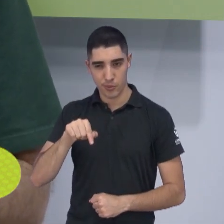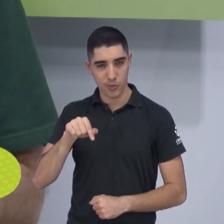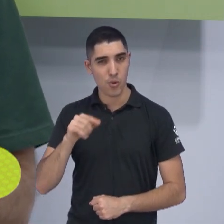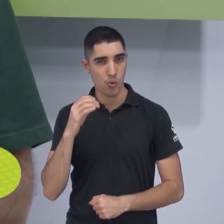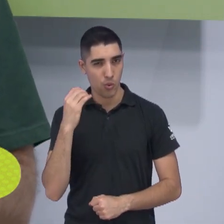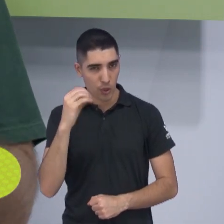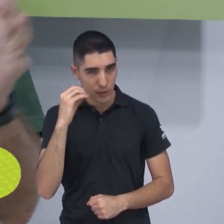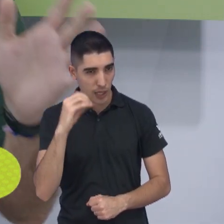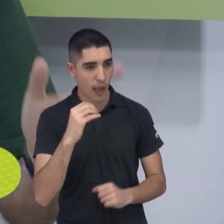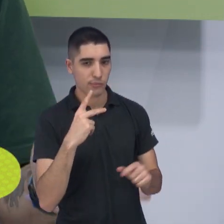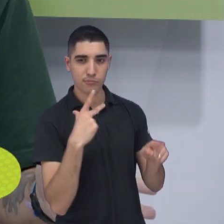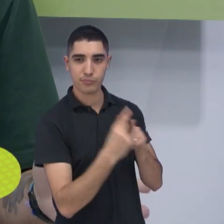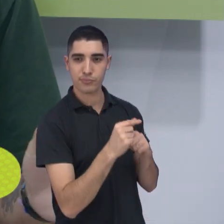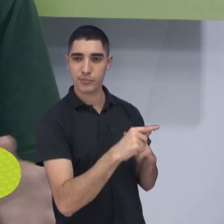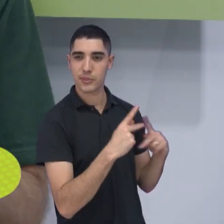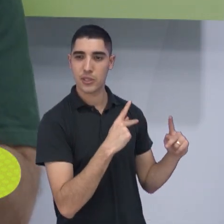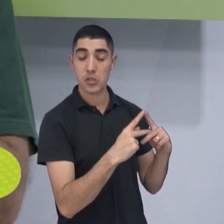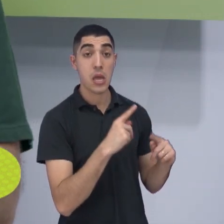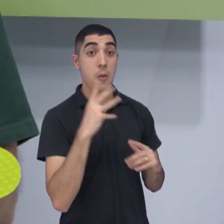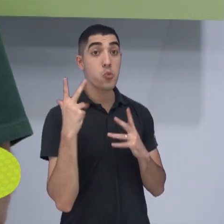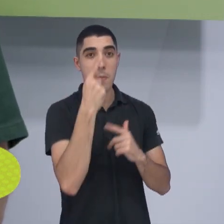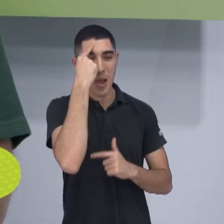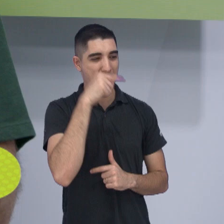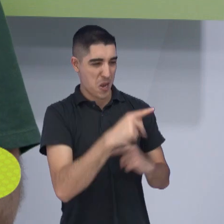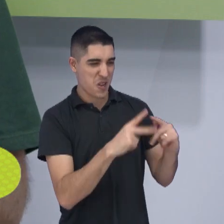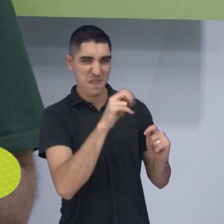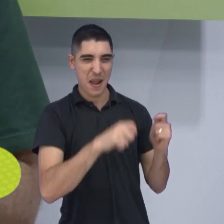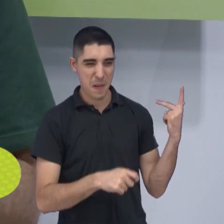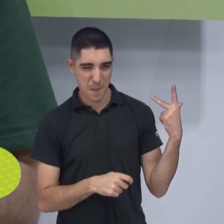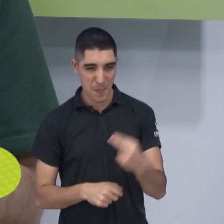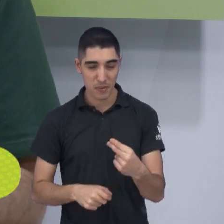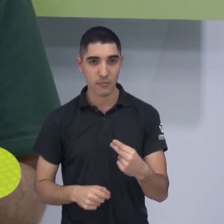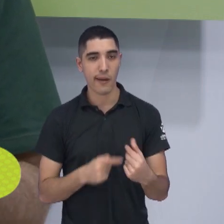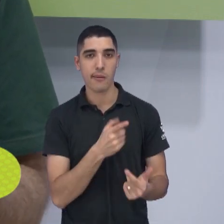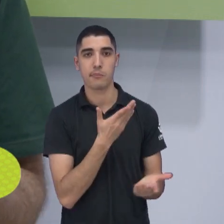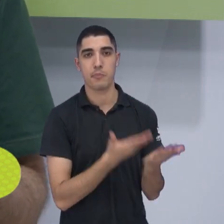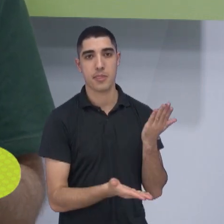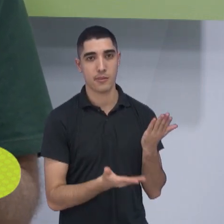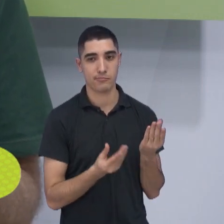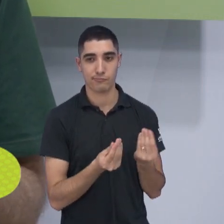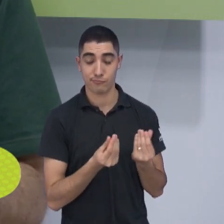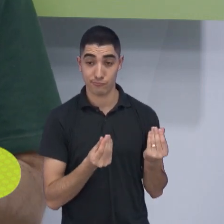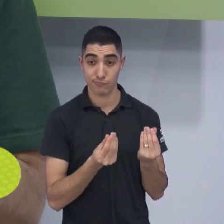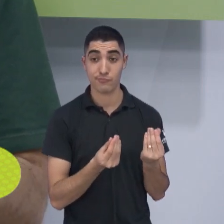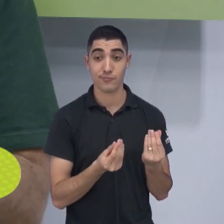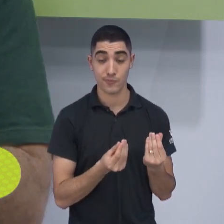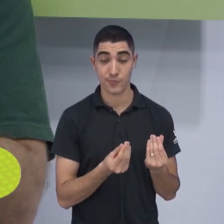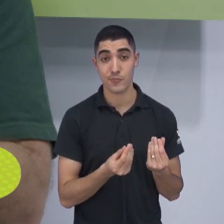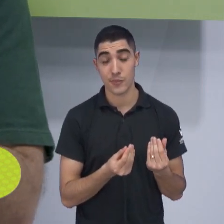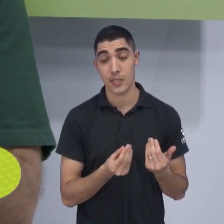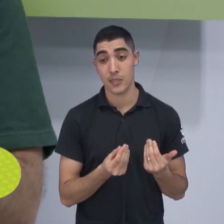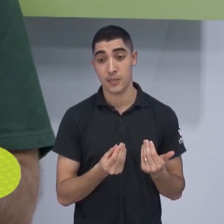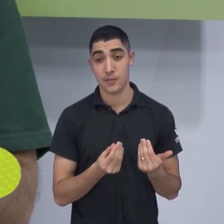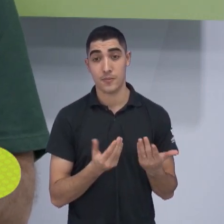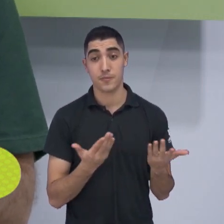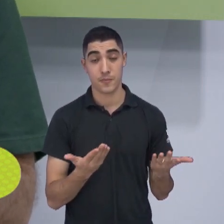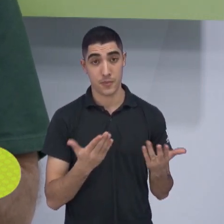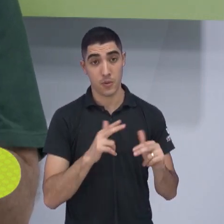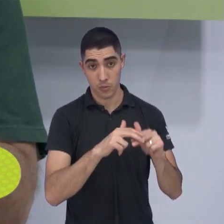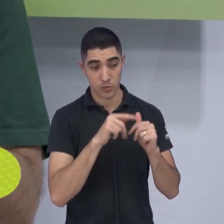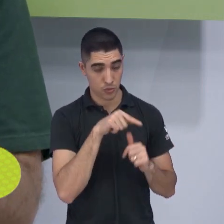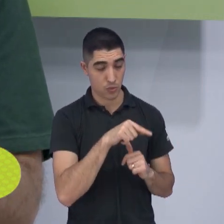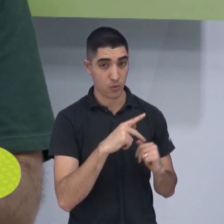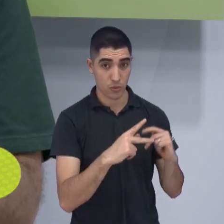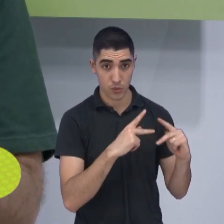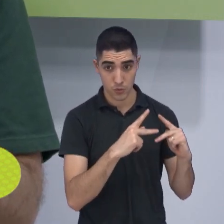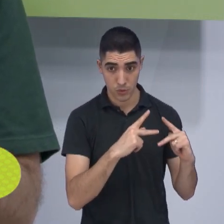lá em Osasco, que todo mundo achava que o São José ia ganhar, acabou não vencendo, perdeu. Não pode dar sopa para o azar, né? Acho que o São José tem um time talvez